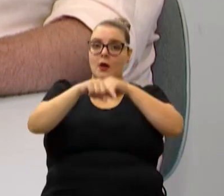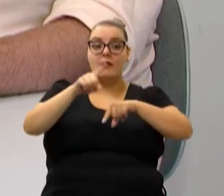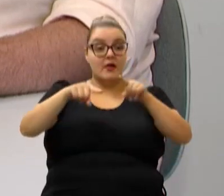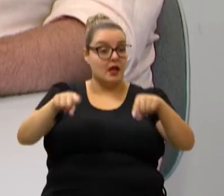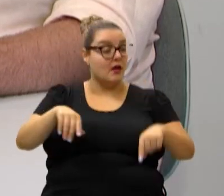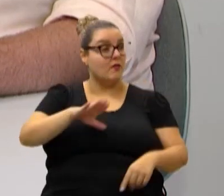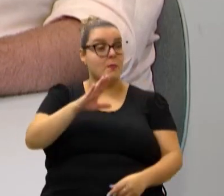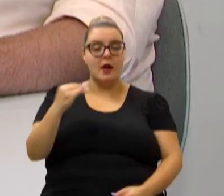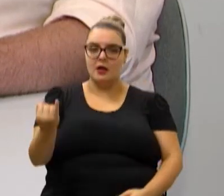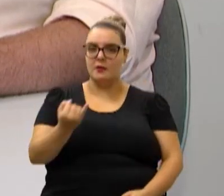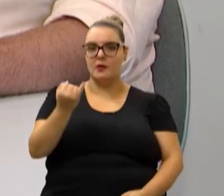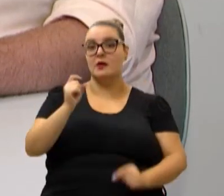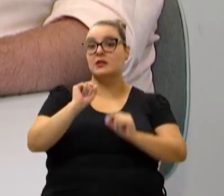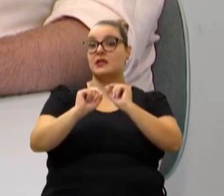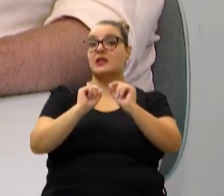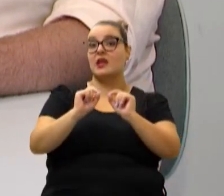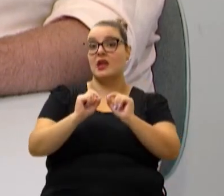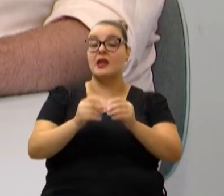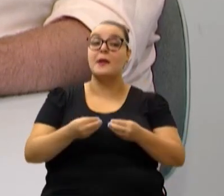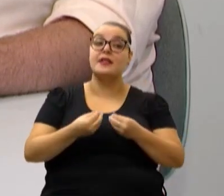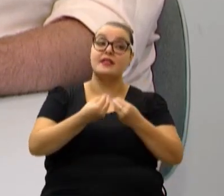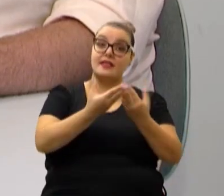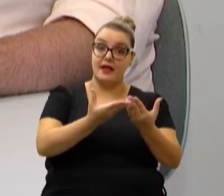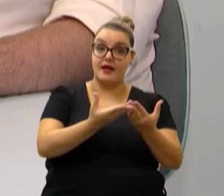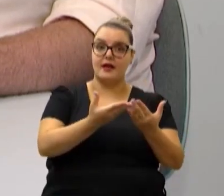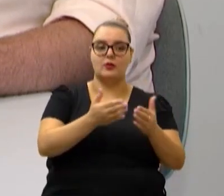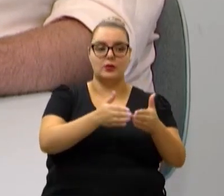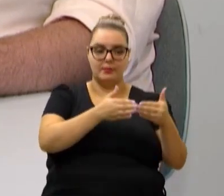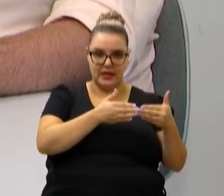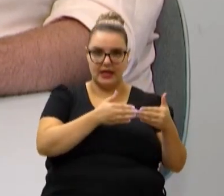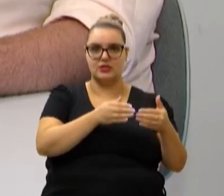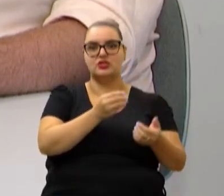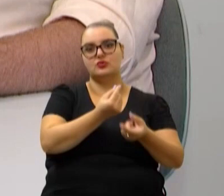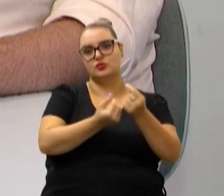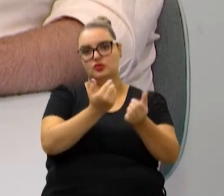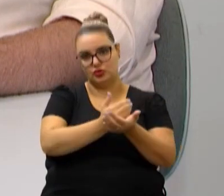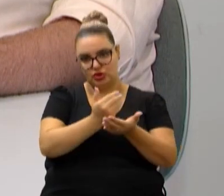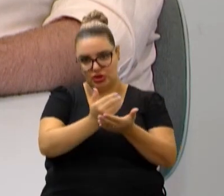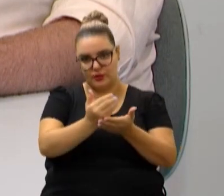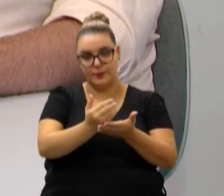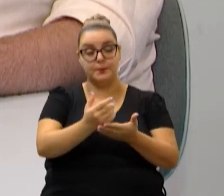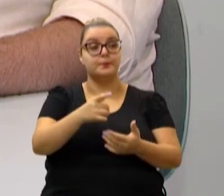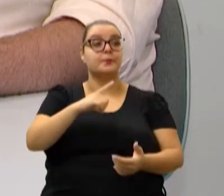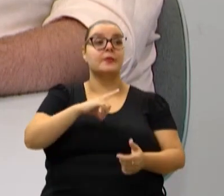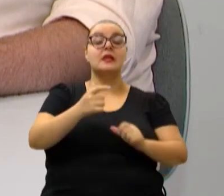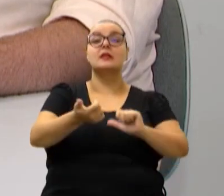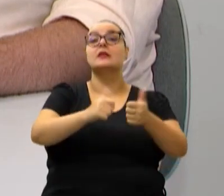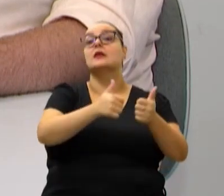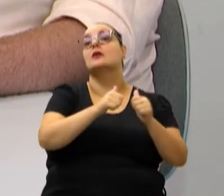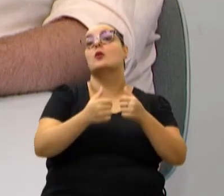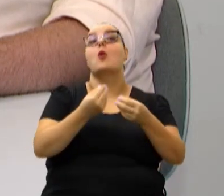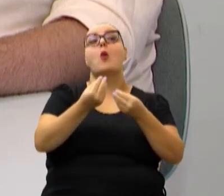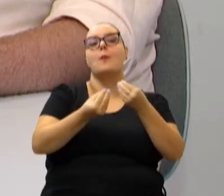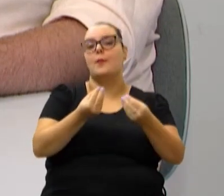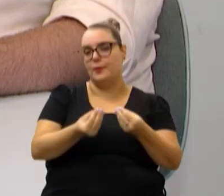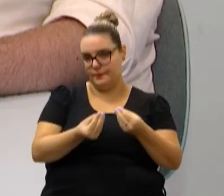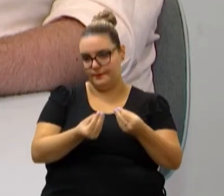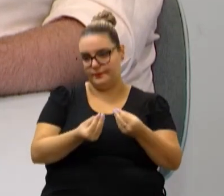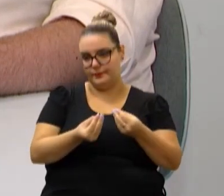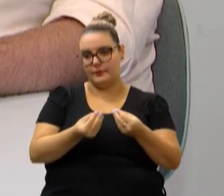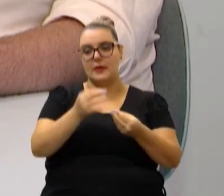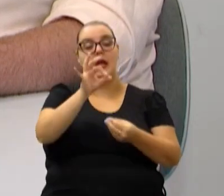dificuldade, a variável mais importante para quem fornece crédito é ter uma condição de